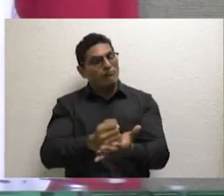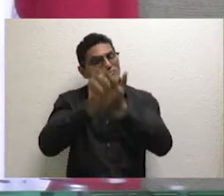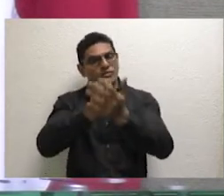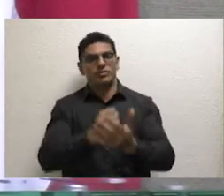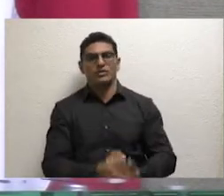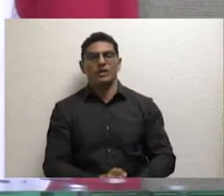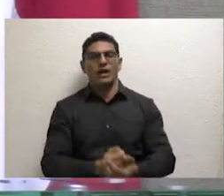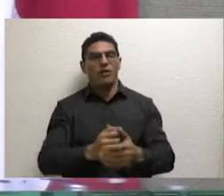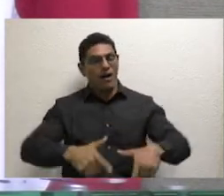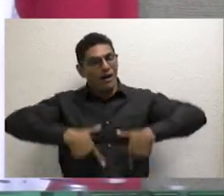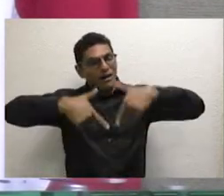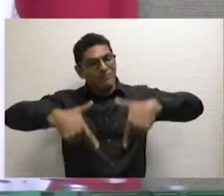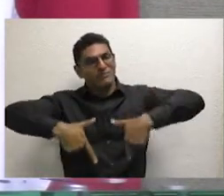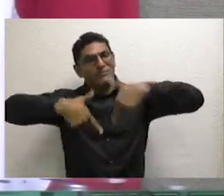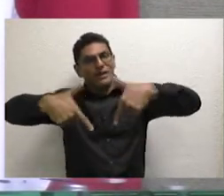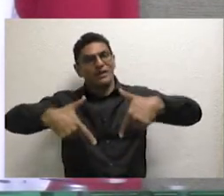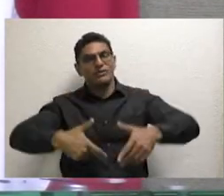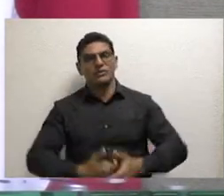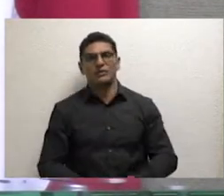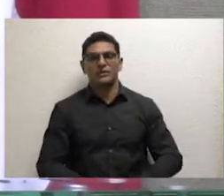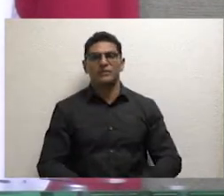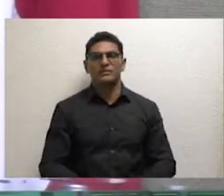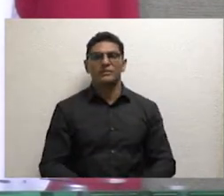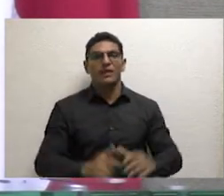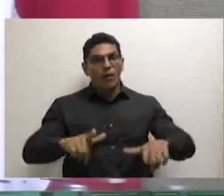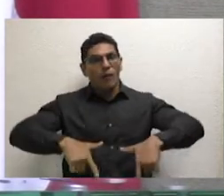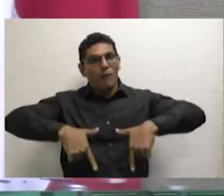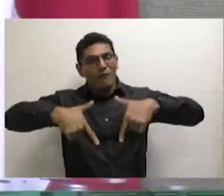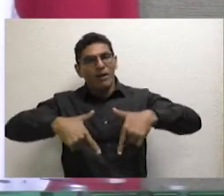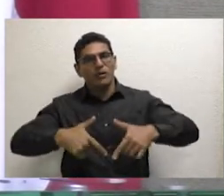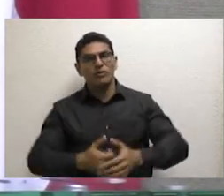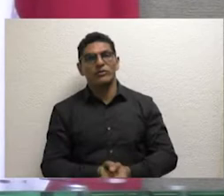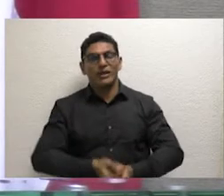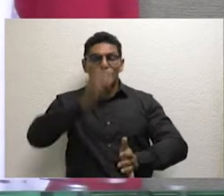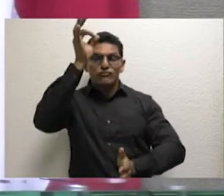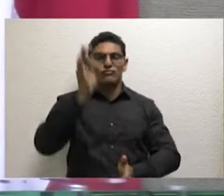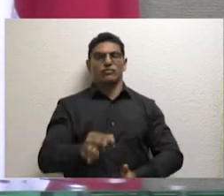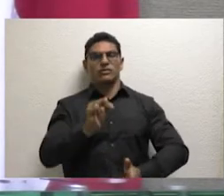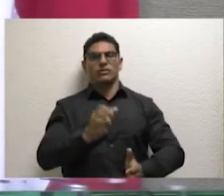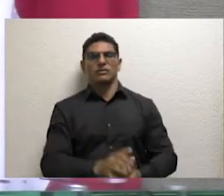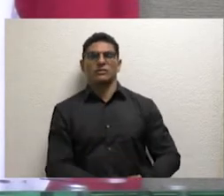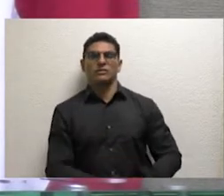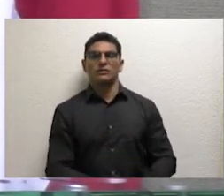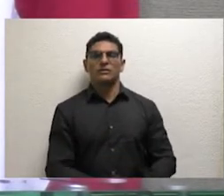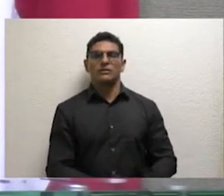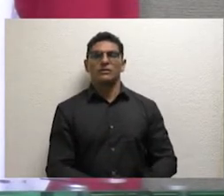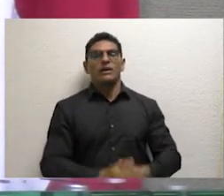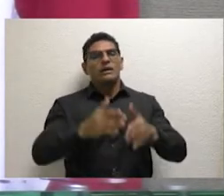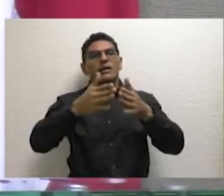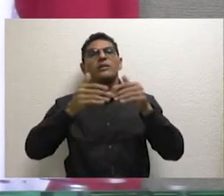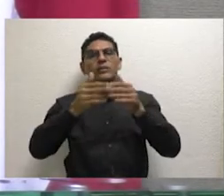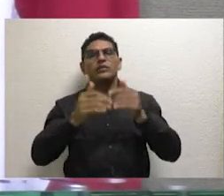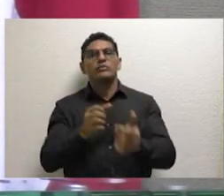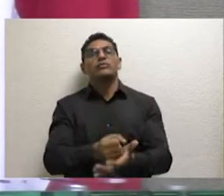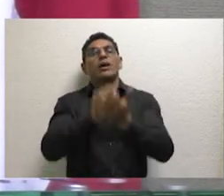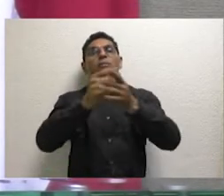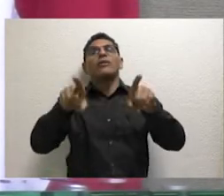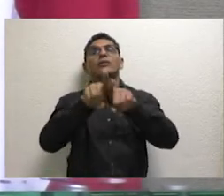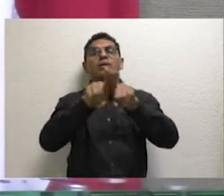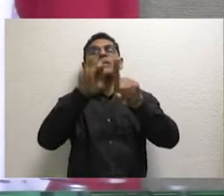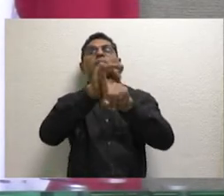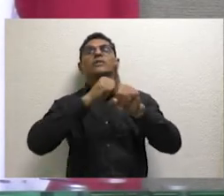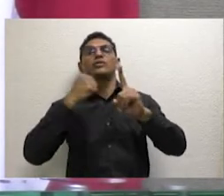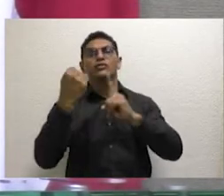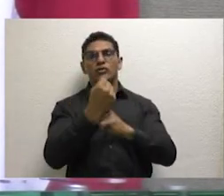nossa luta que é a nossa luta que é uma luta justa e pedimos apoio também da sociedade